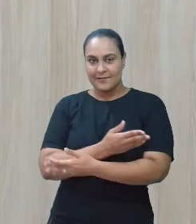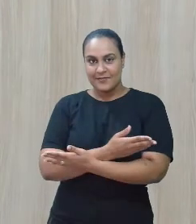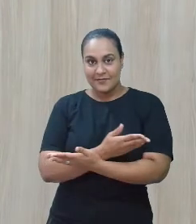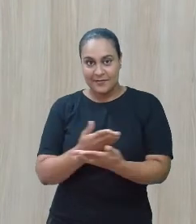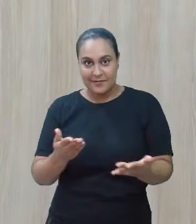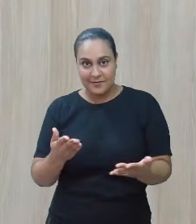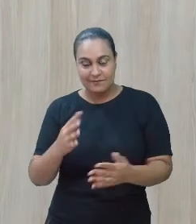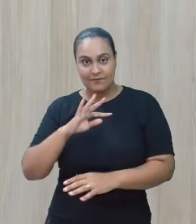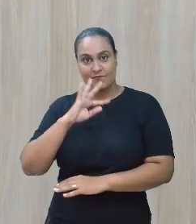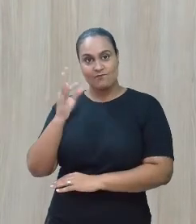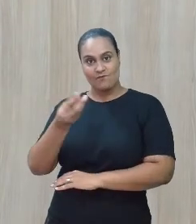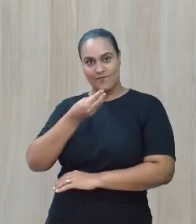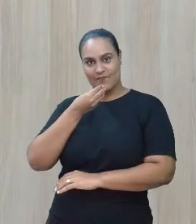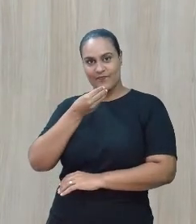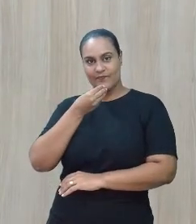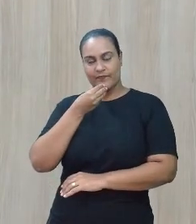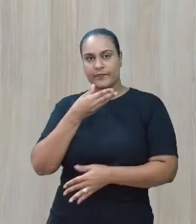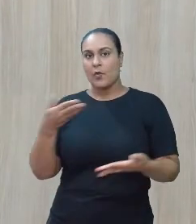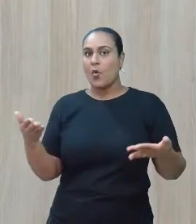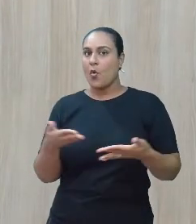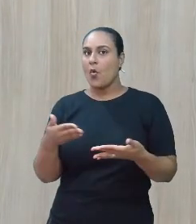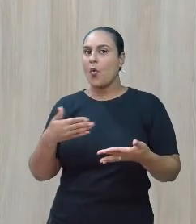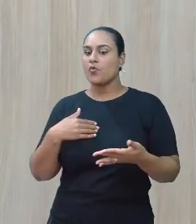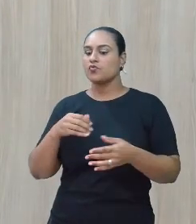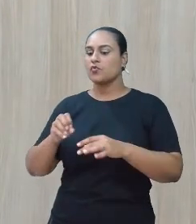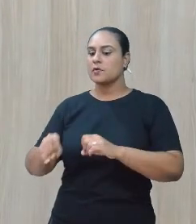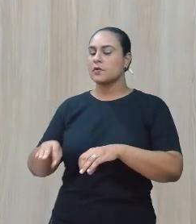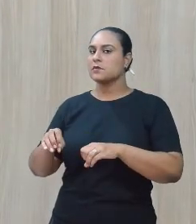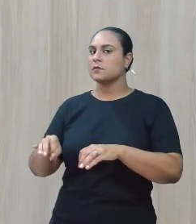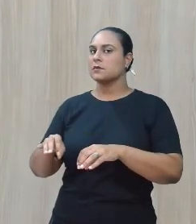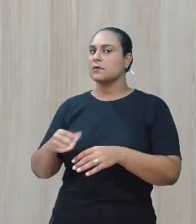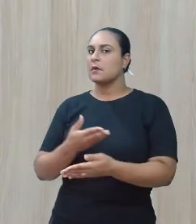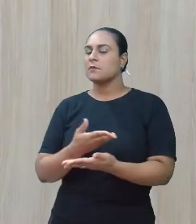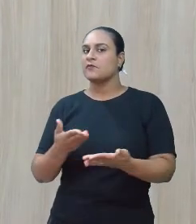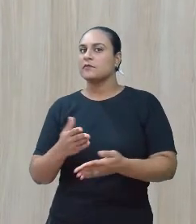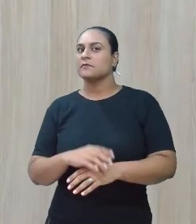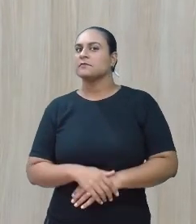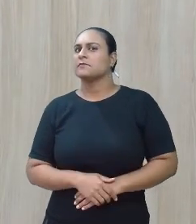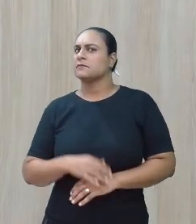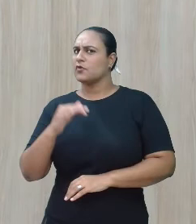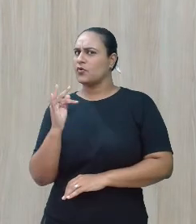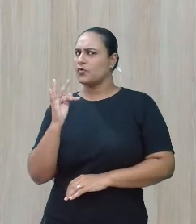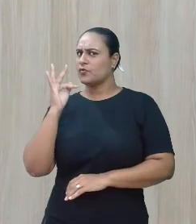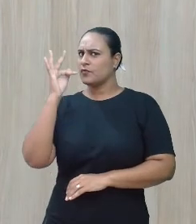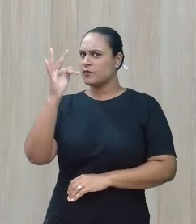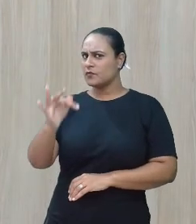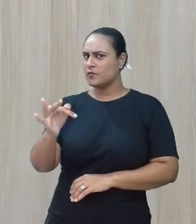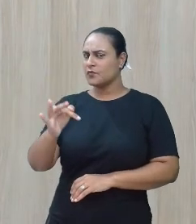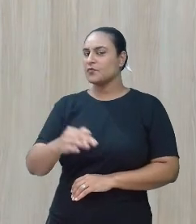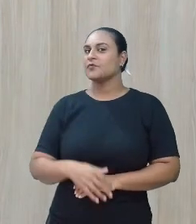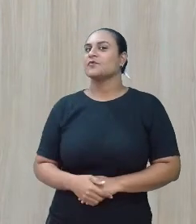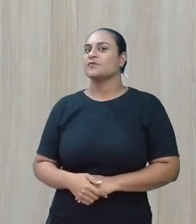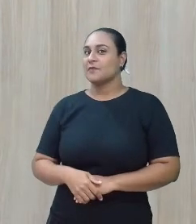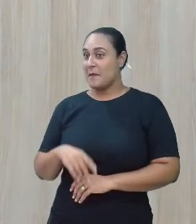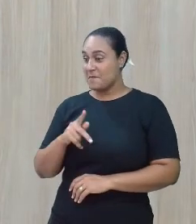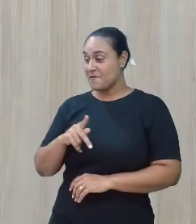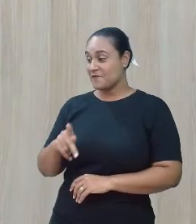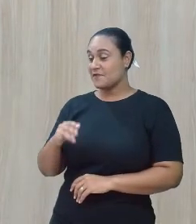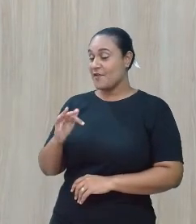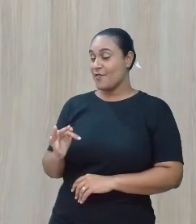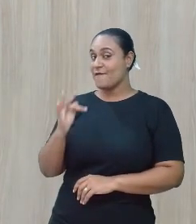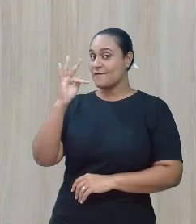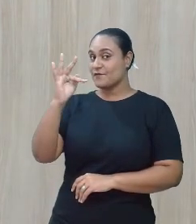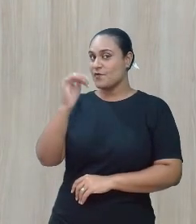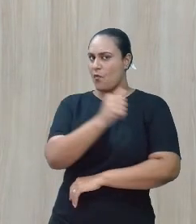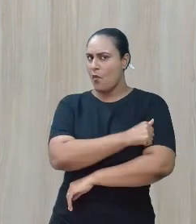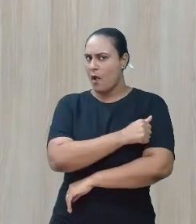De conhecimento. Hoje eu estou dando aula para vocês e quem sabe lá na frente, não é, professora Viviane, esses